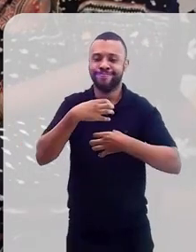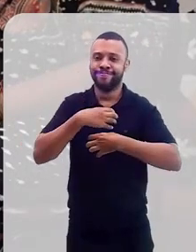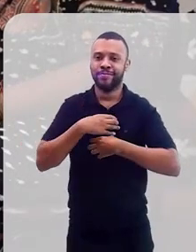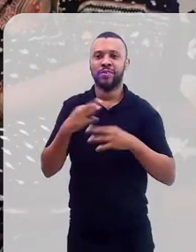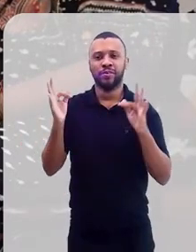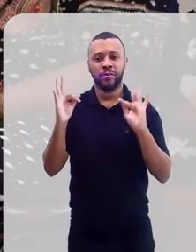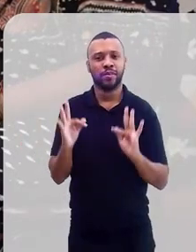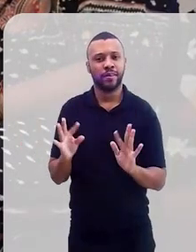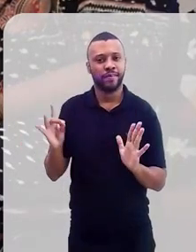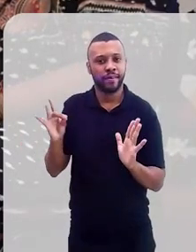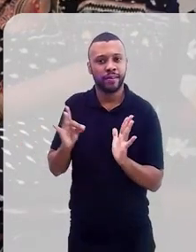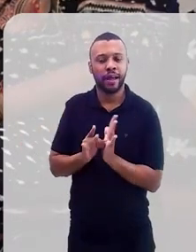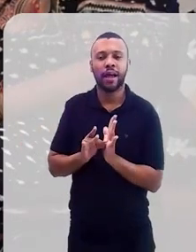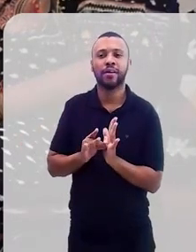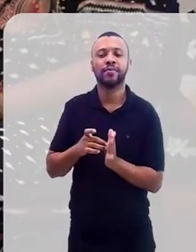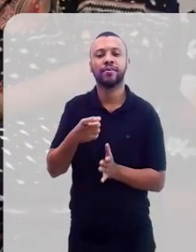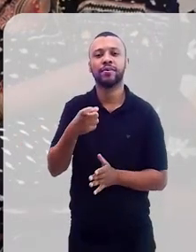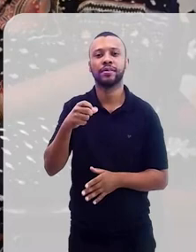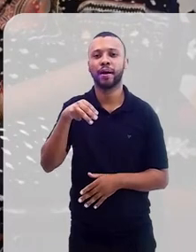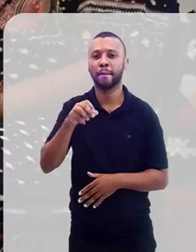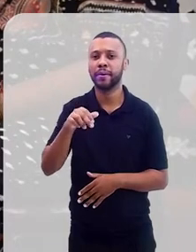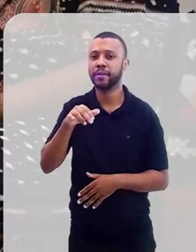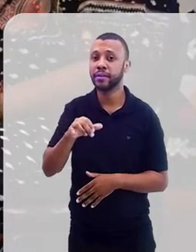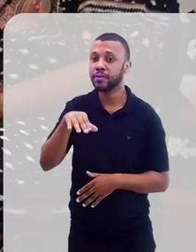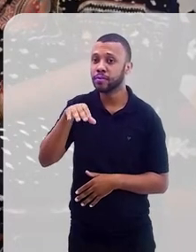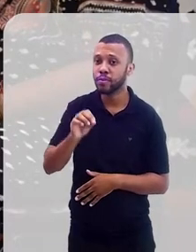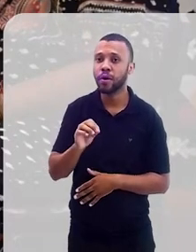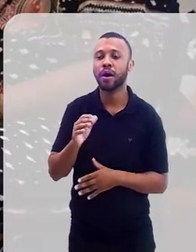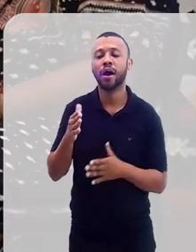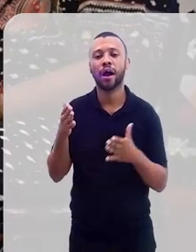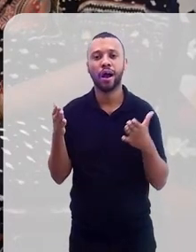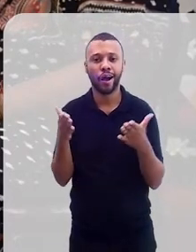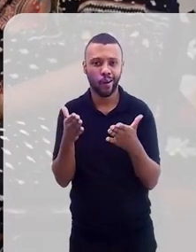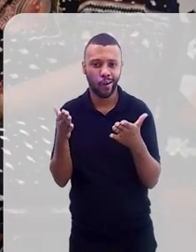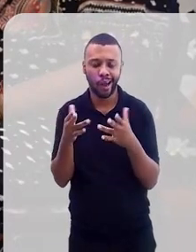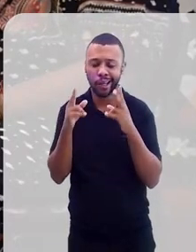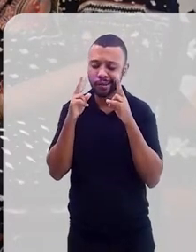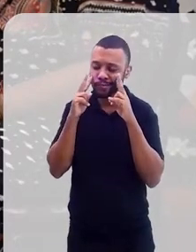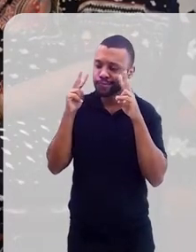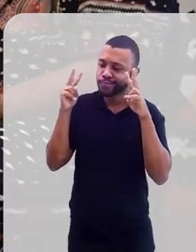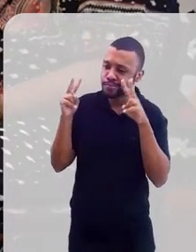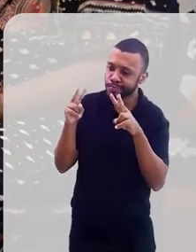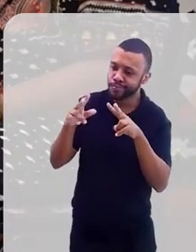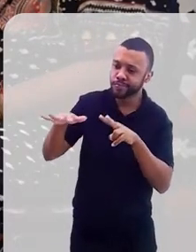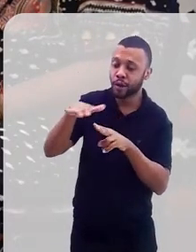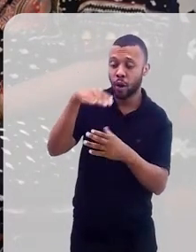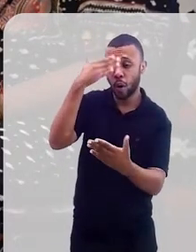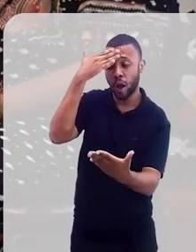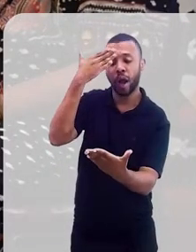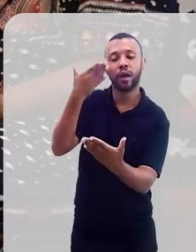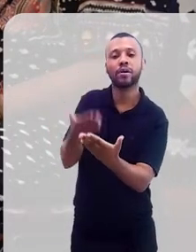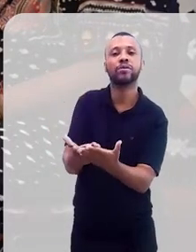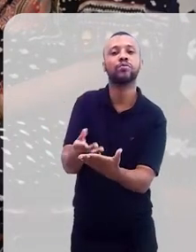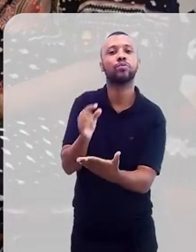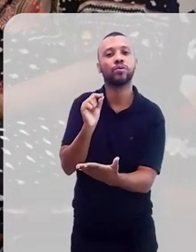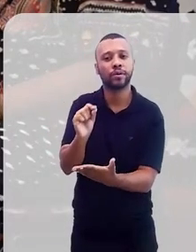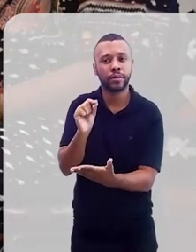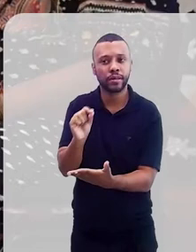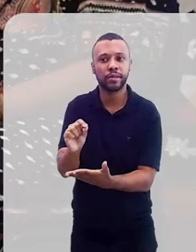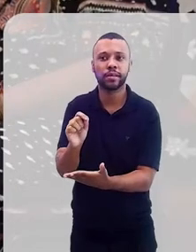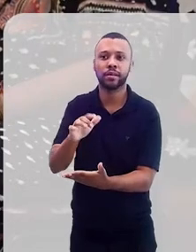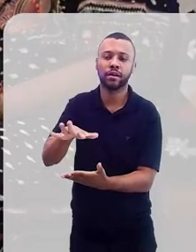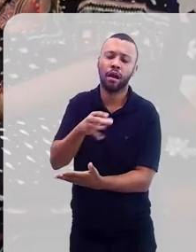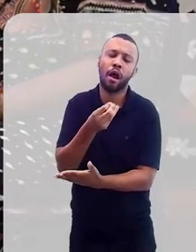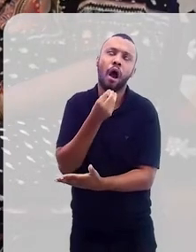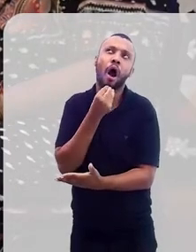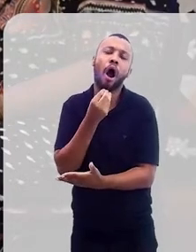nos recebido. Realmente, o xamanismo, agora com a entrevista, eu creio